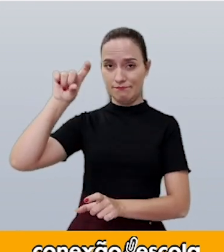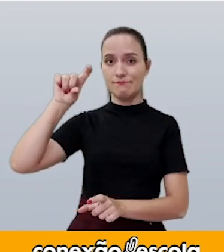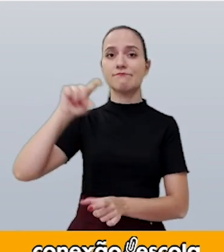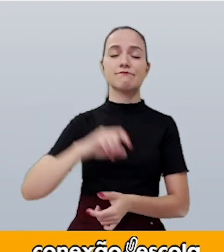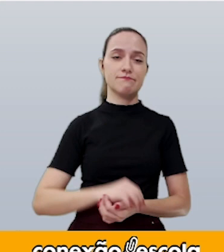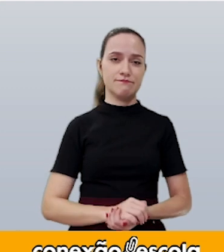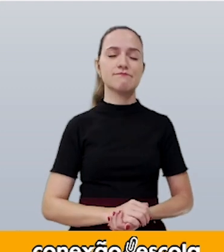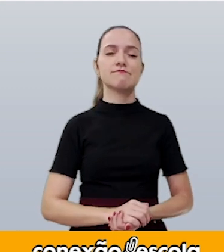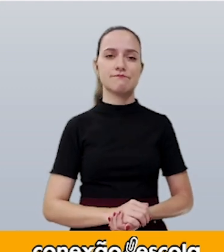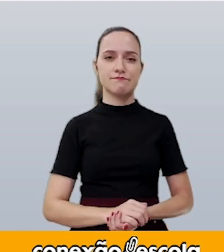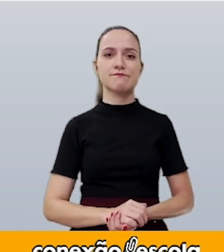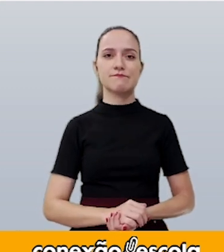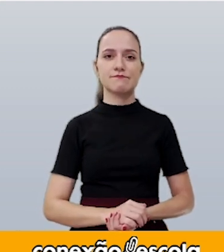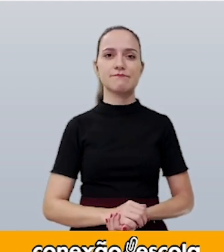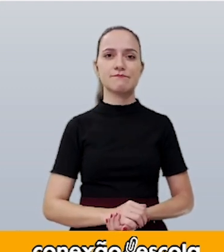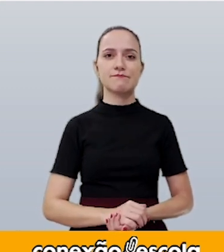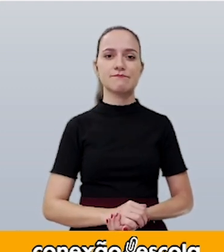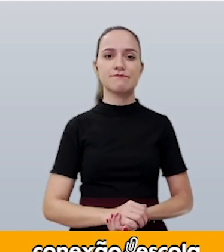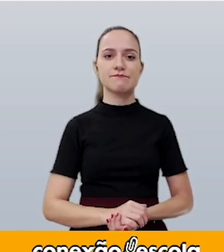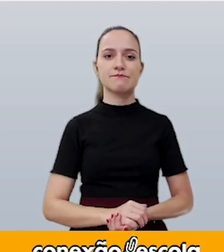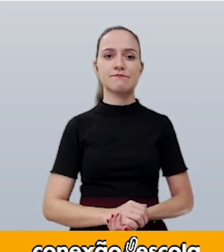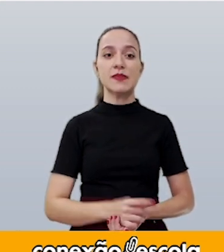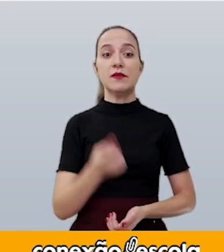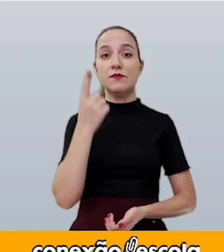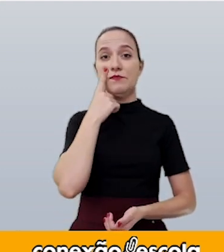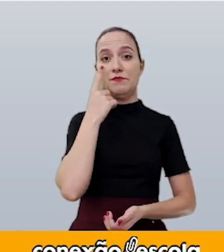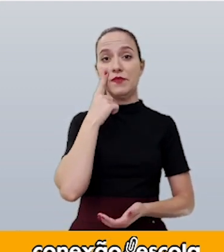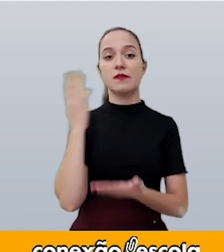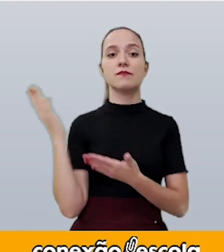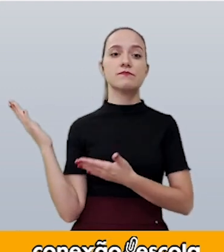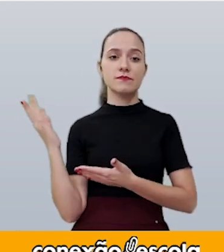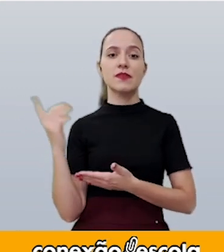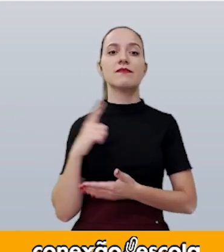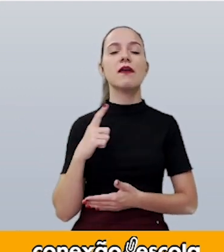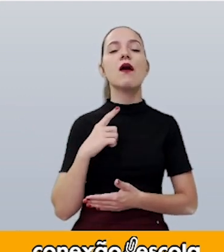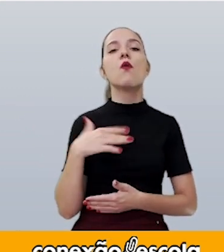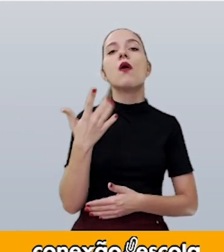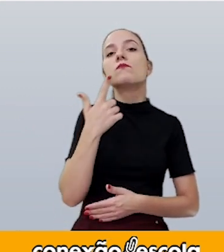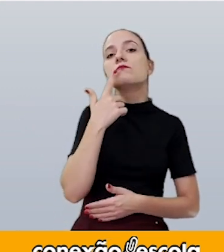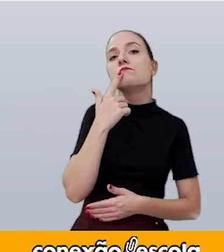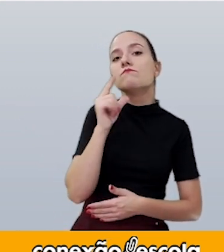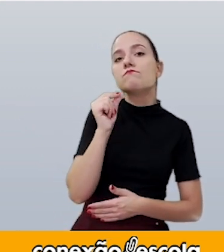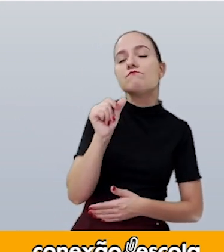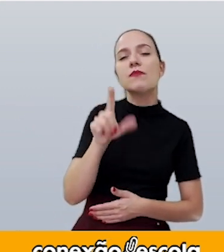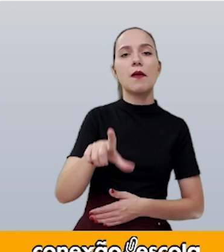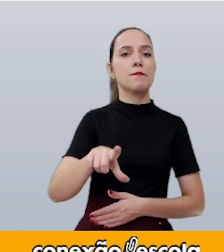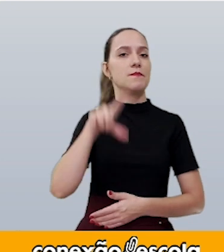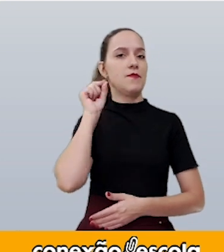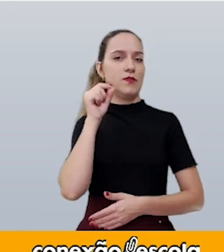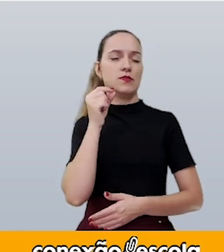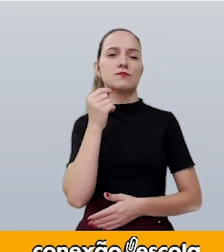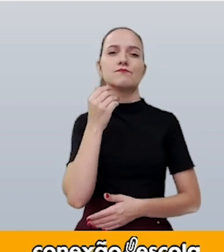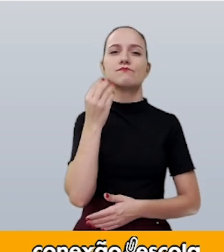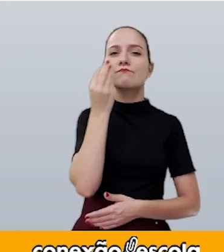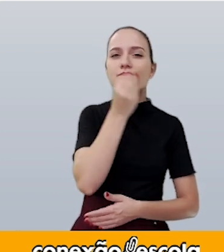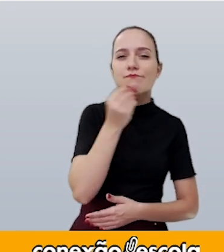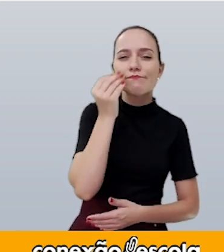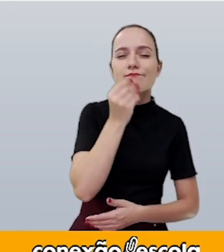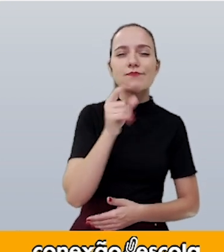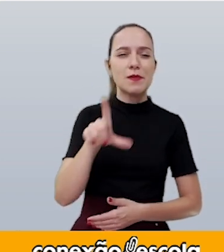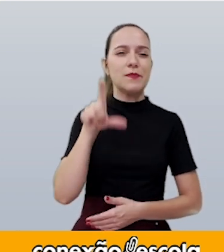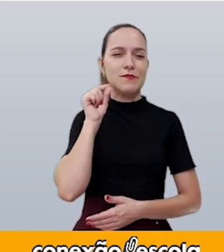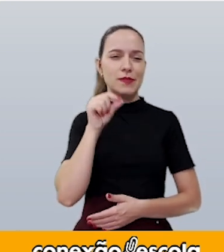de colunas. E aqui nós temos sabores preferidos. Os sabores